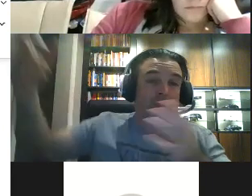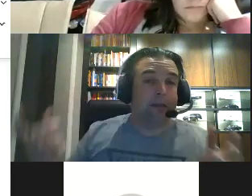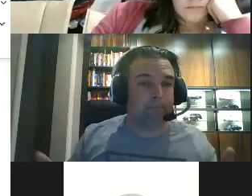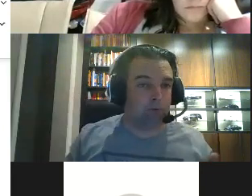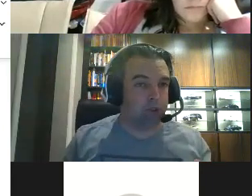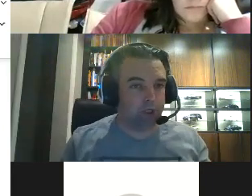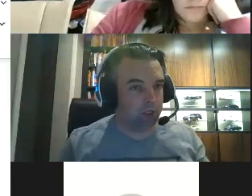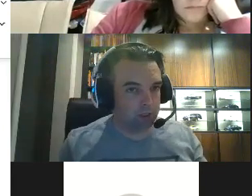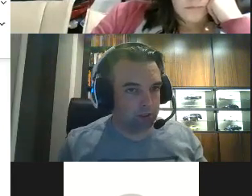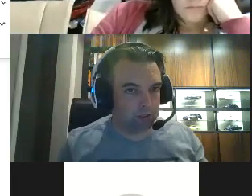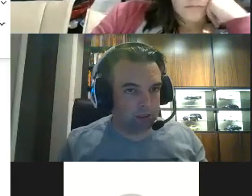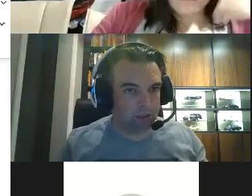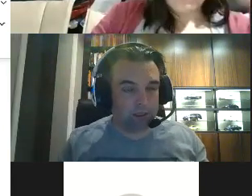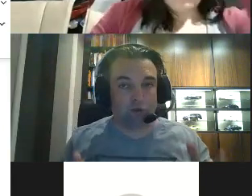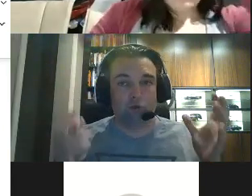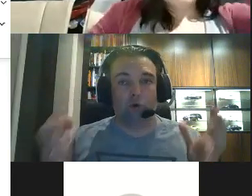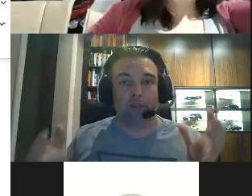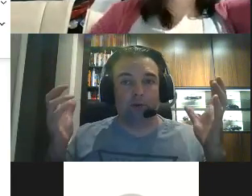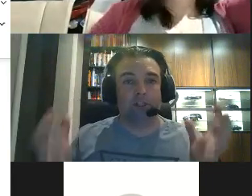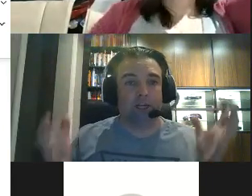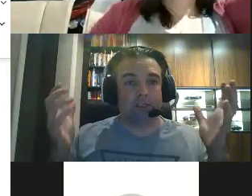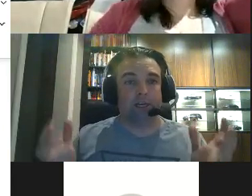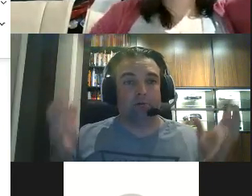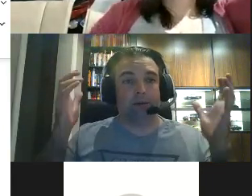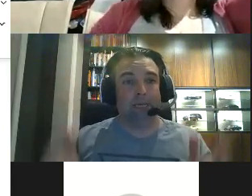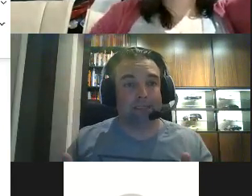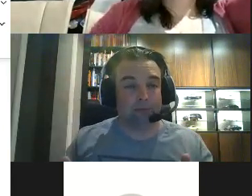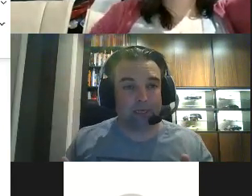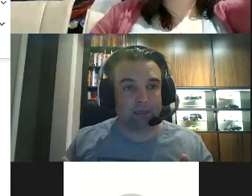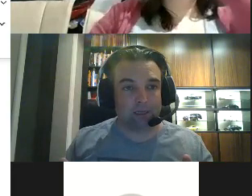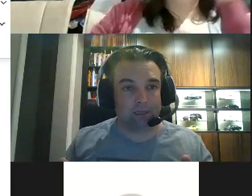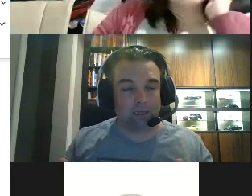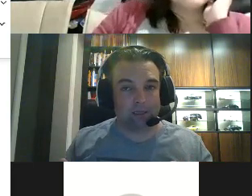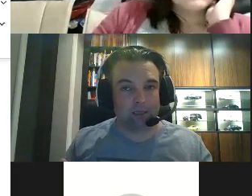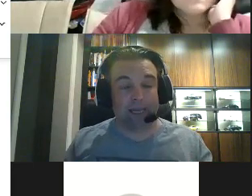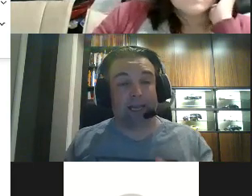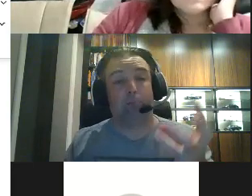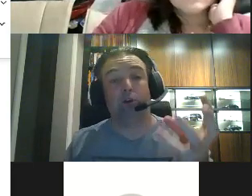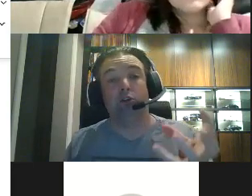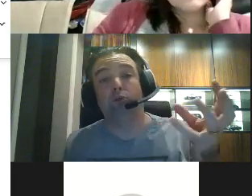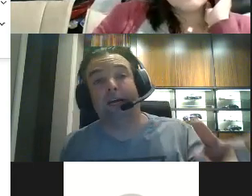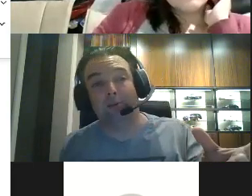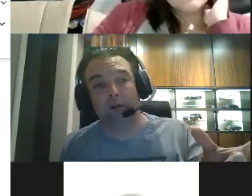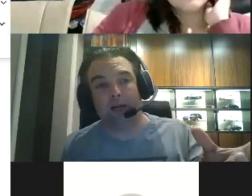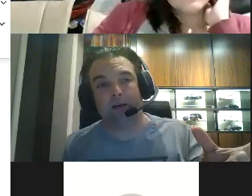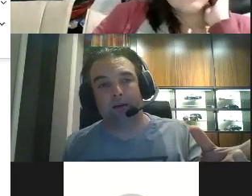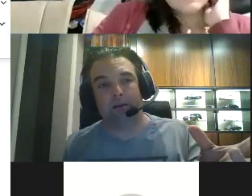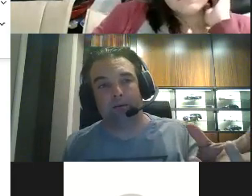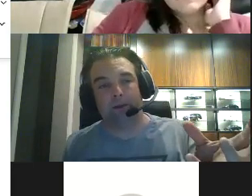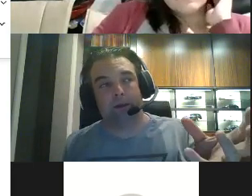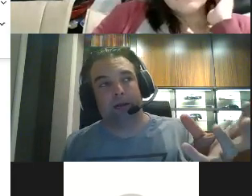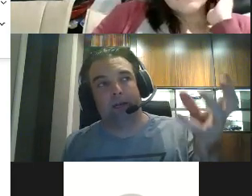Não tem para onde ir. Toda a quantidade de água é a mesma. Ela pode mudar de